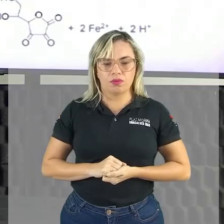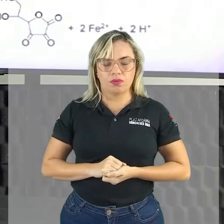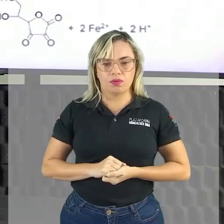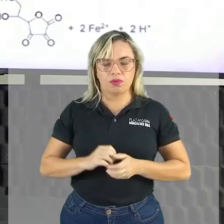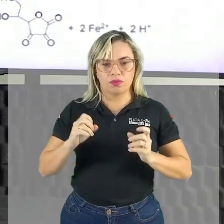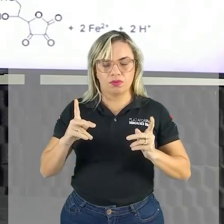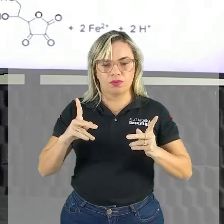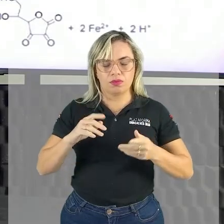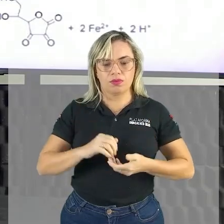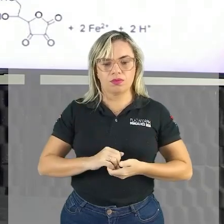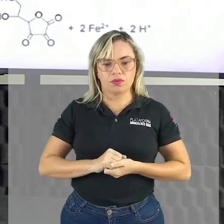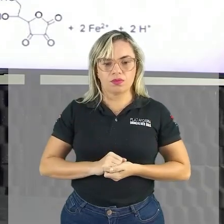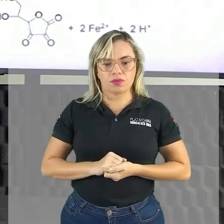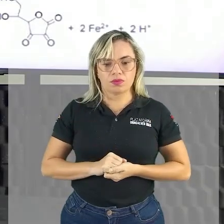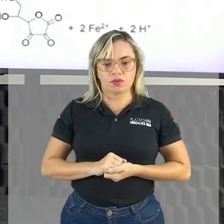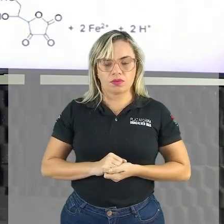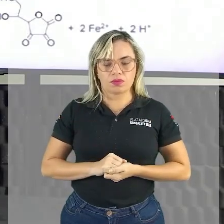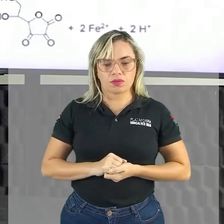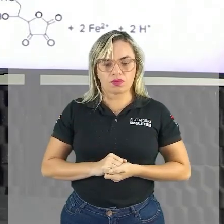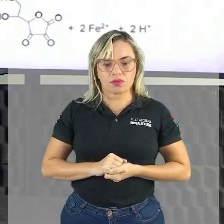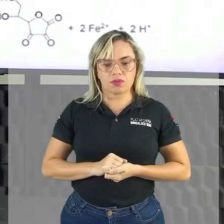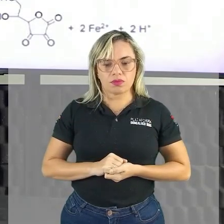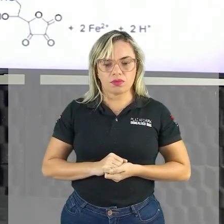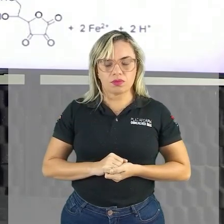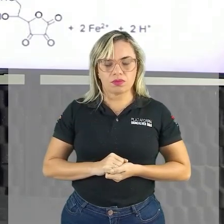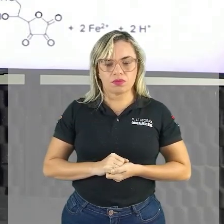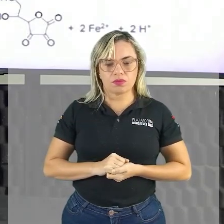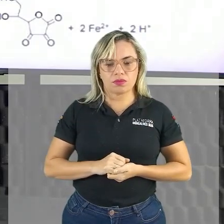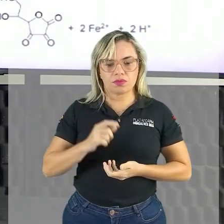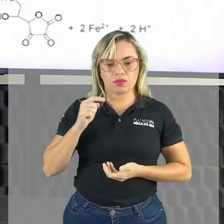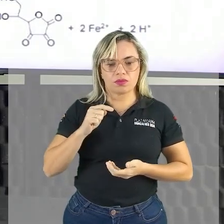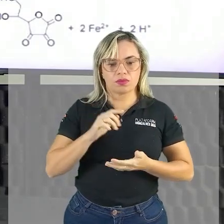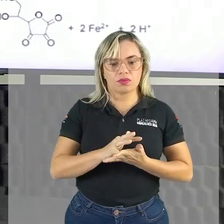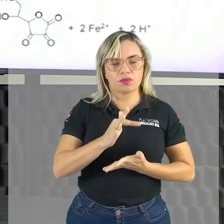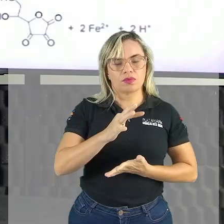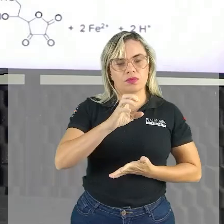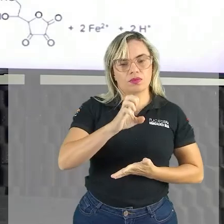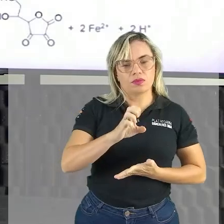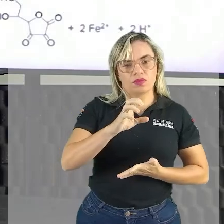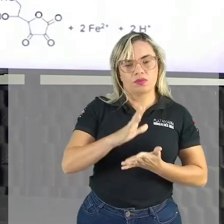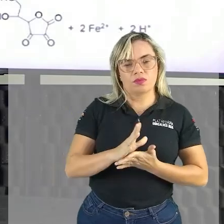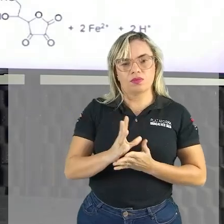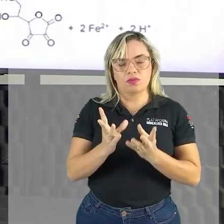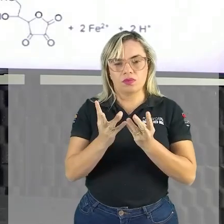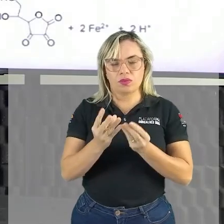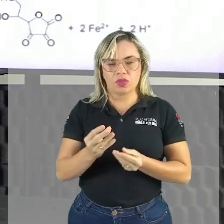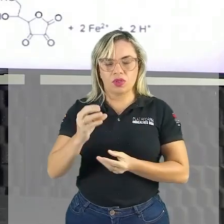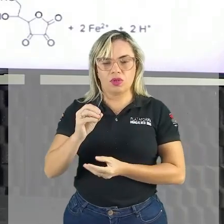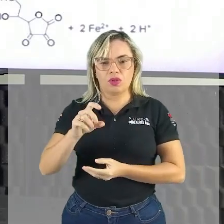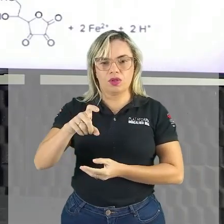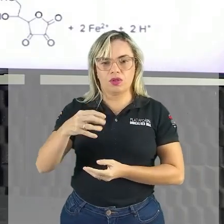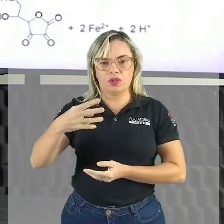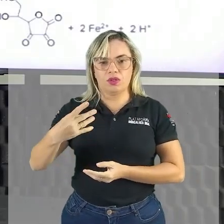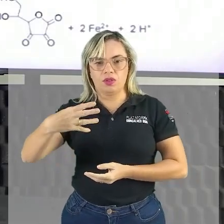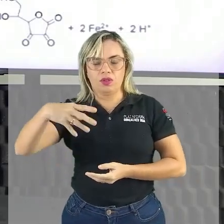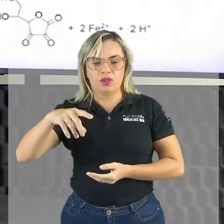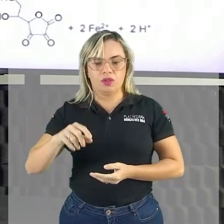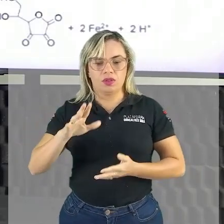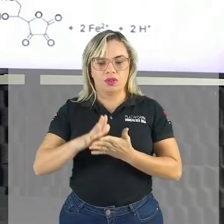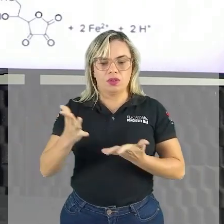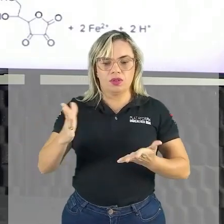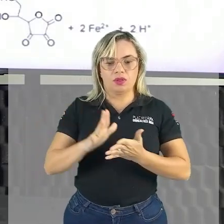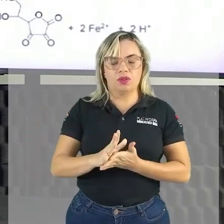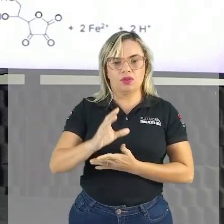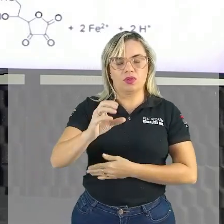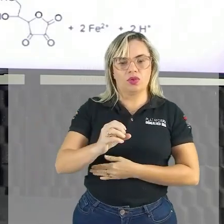Tá. Se o ferro reduz, alguém oxida. Deixa eu te contar um segredo. Todos os oxigênios aqui, que estão de um lado e do outro,